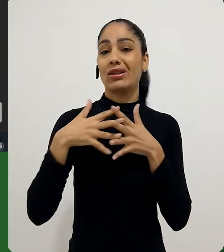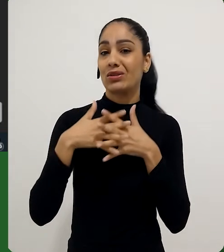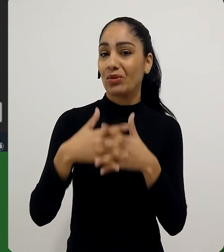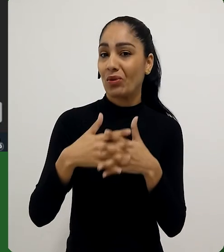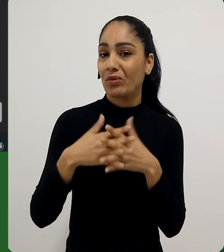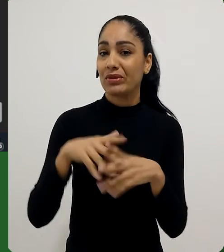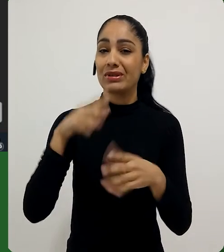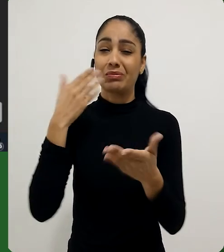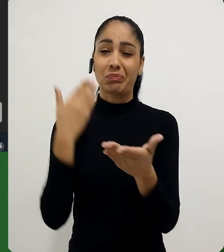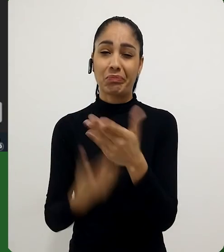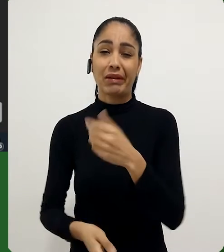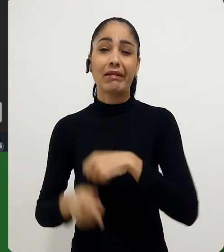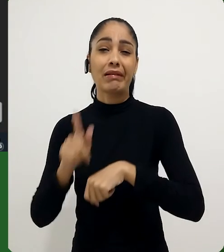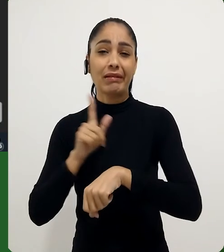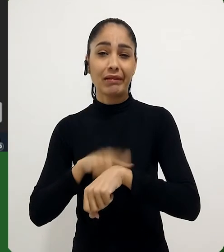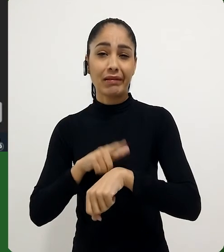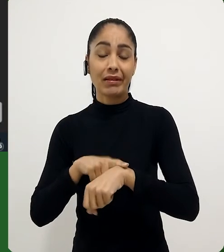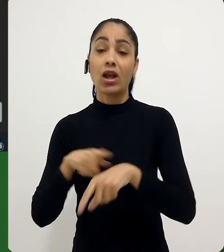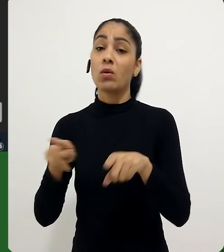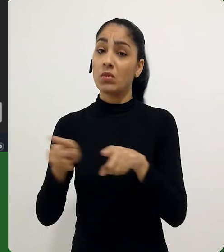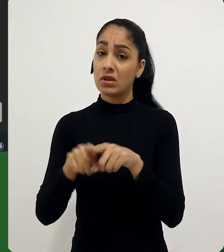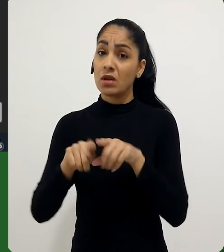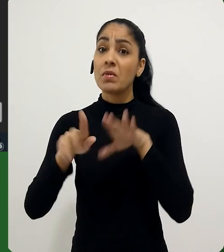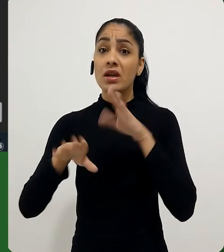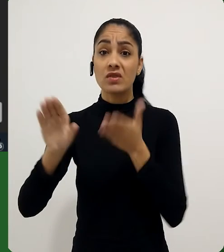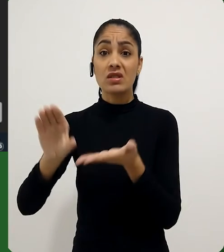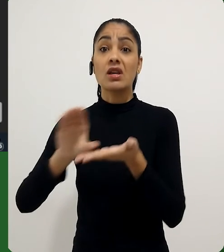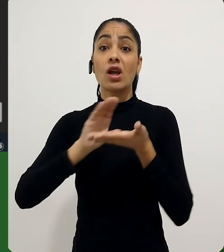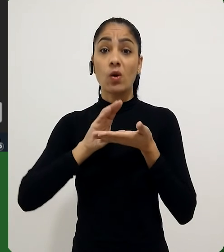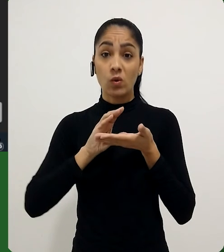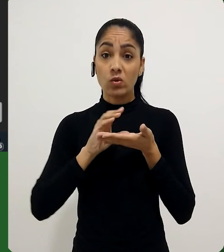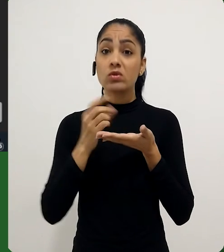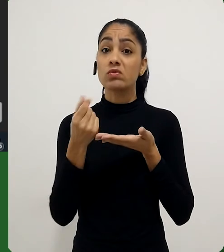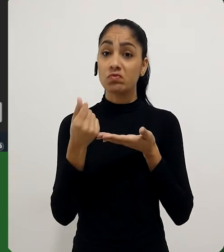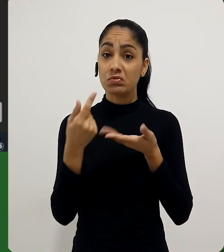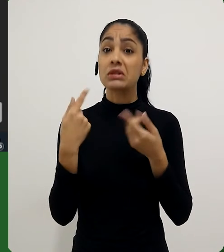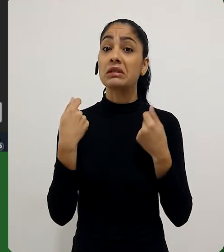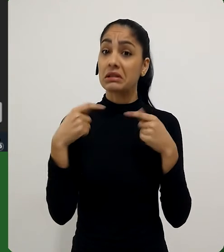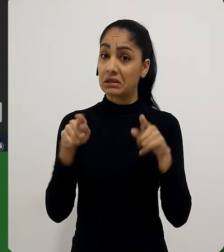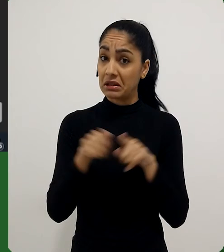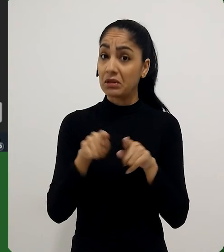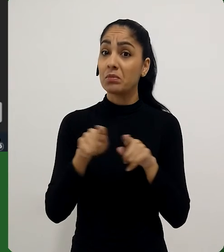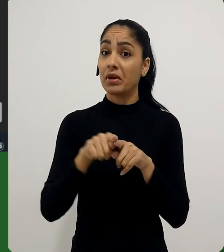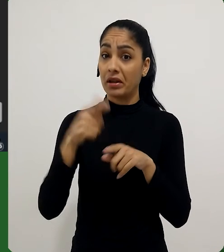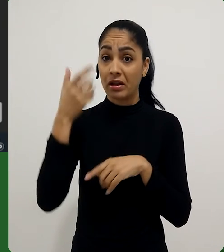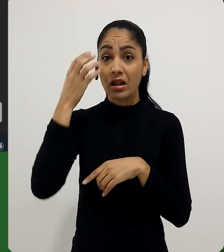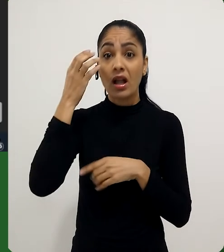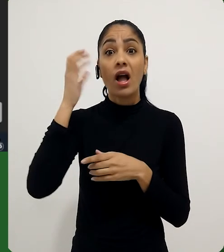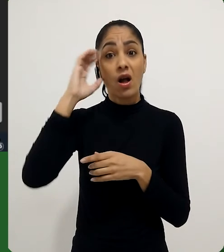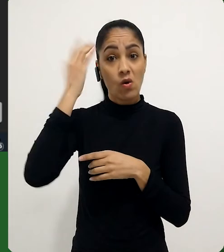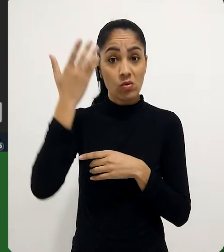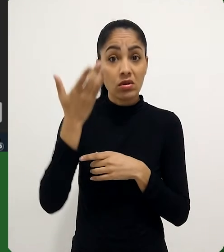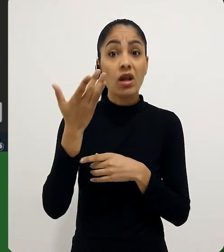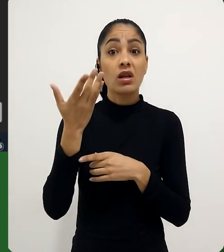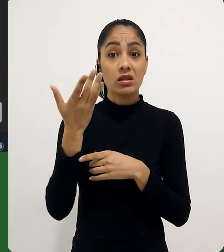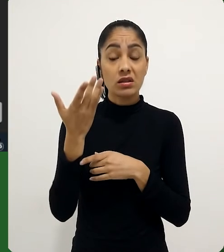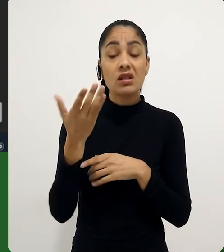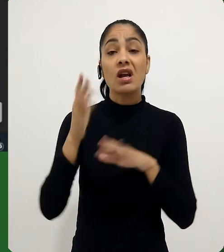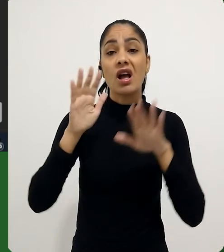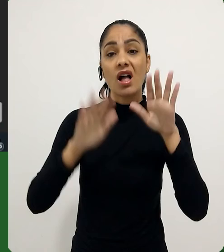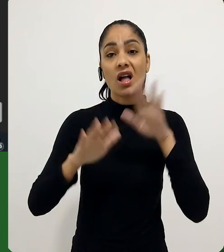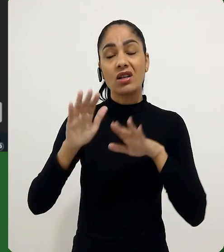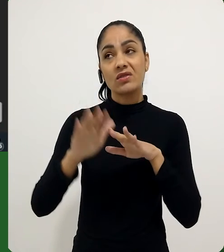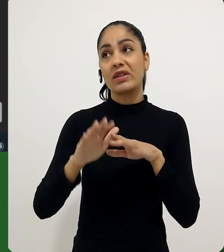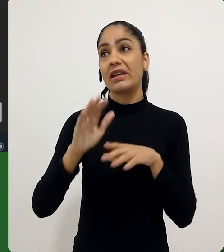o início das confusões, perda de tempo e inclusive recursos financeiros, né? Então, o